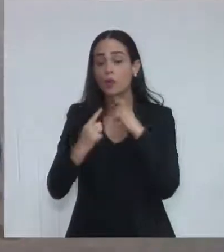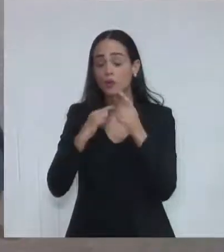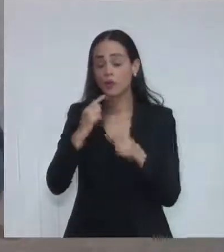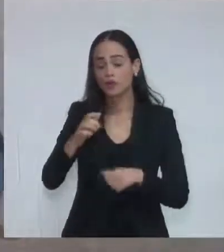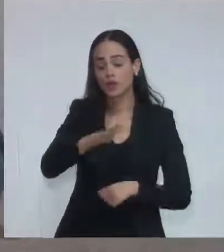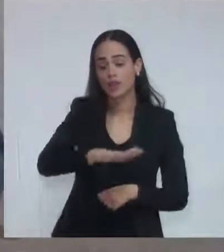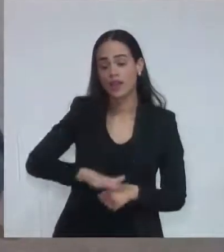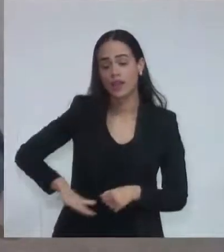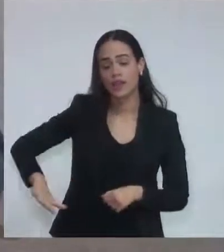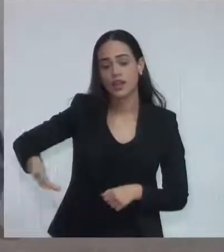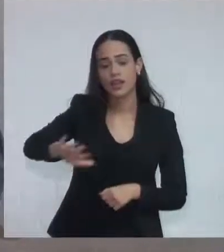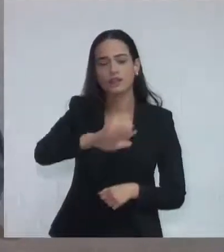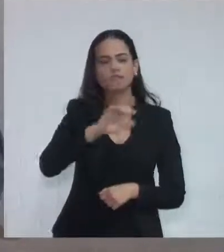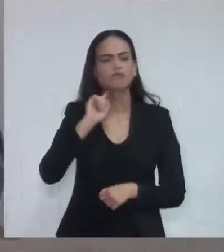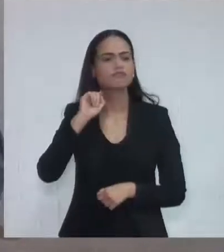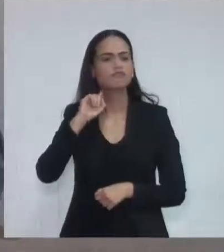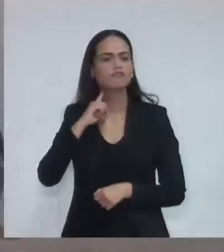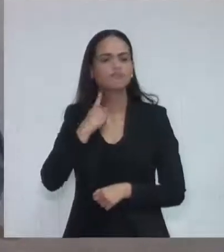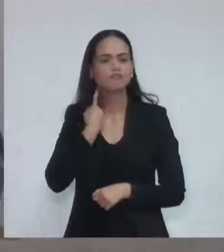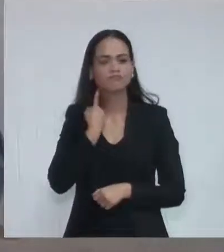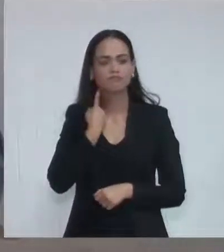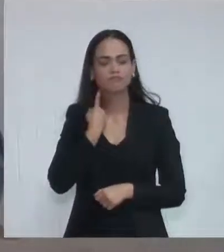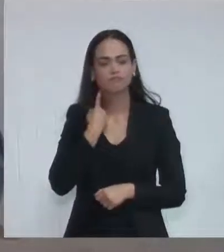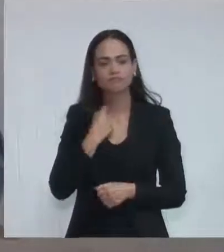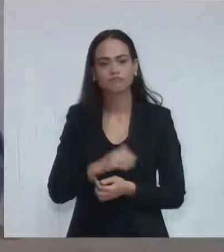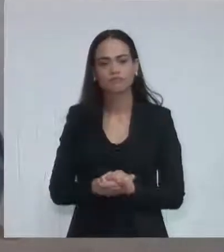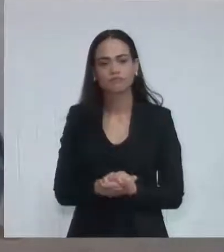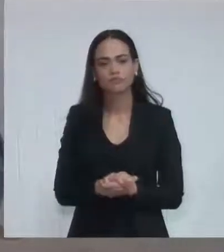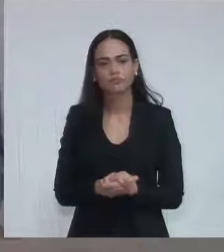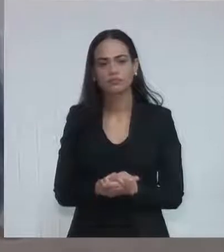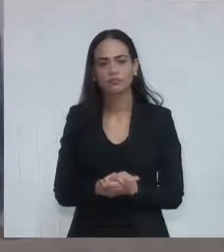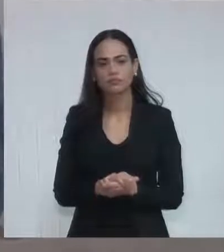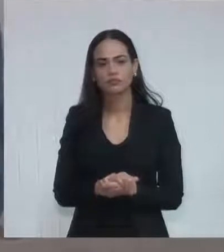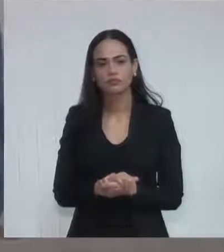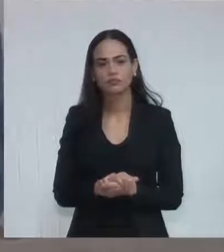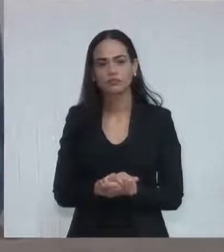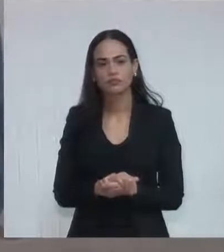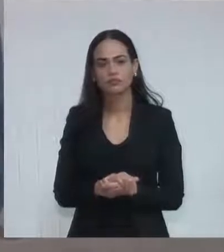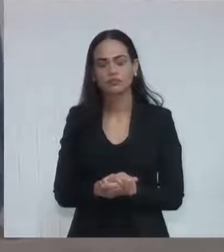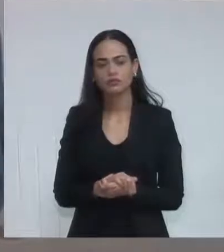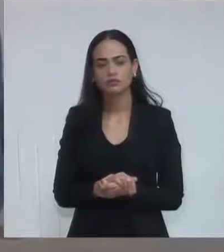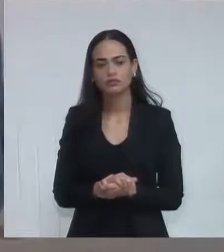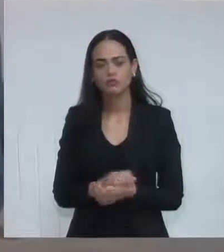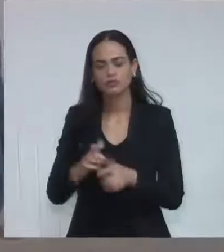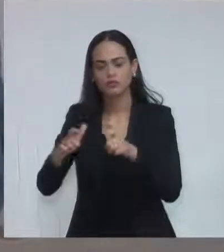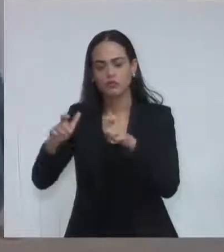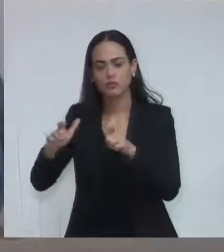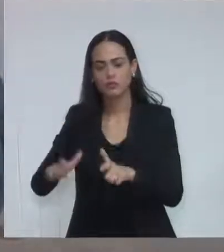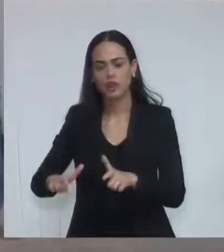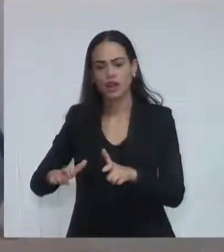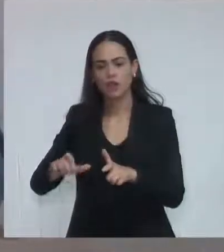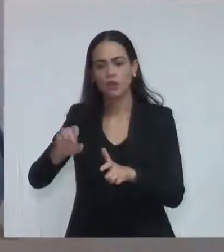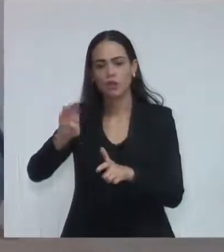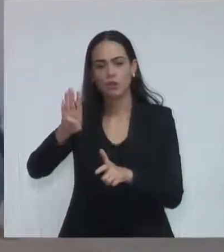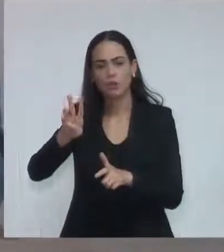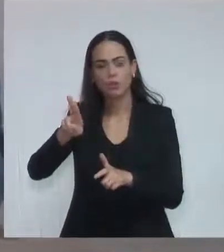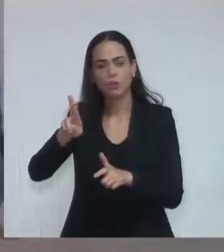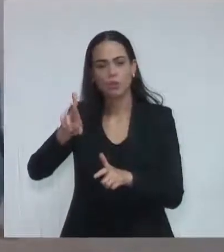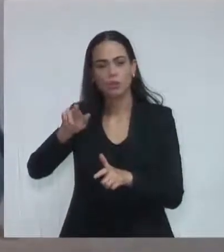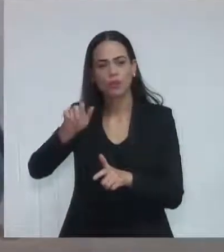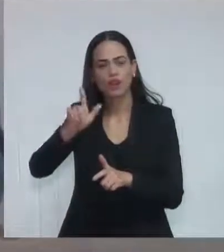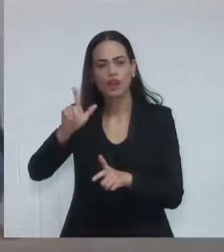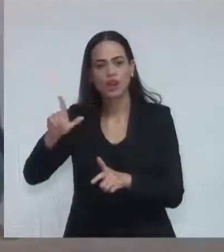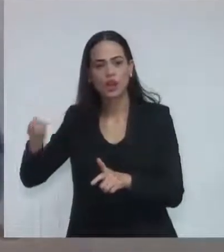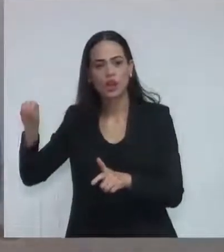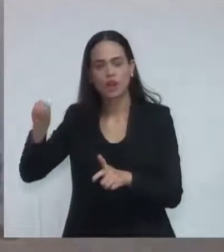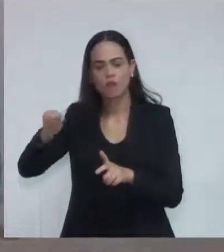área. Nós estamos falando aqui de uma parte do bairro Buracão, né, é chamada assim, inclusive, porque tem um